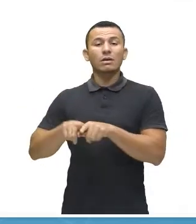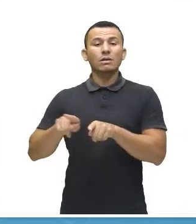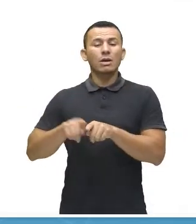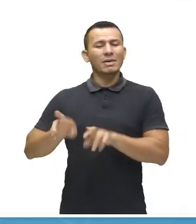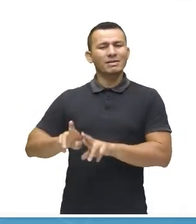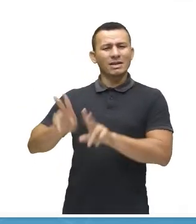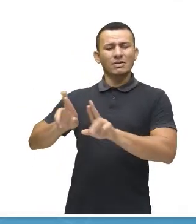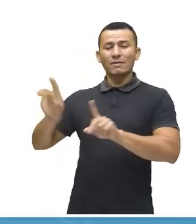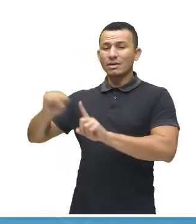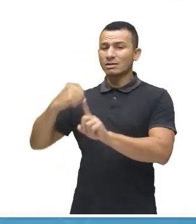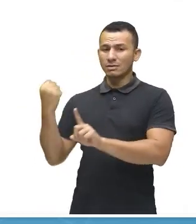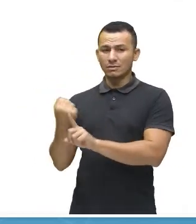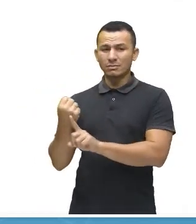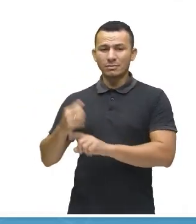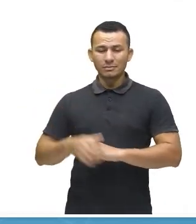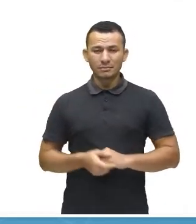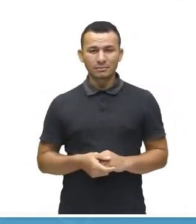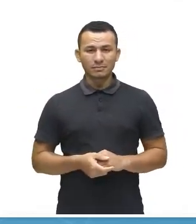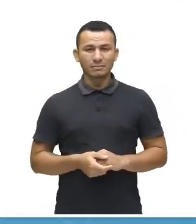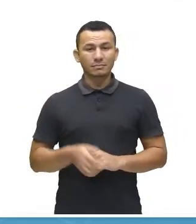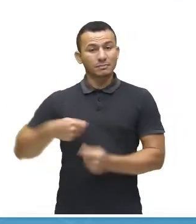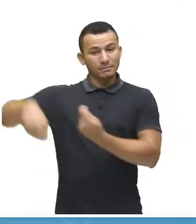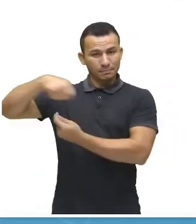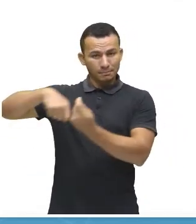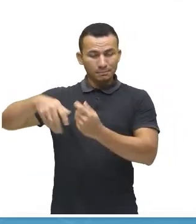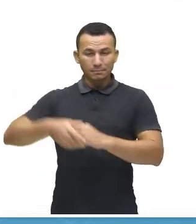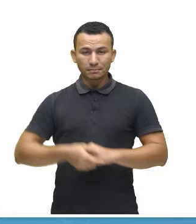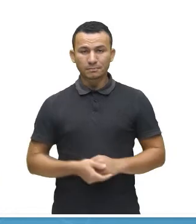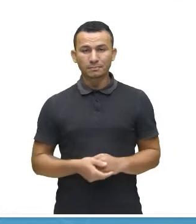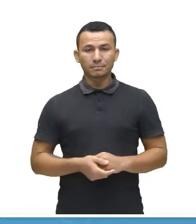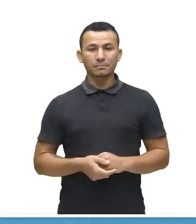disparidades socioeconômicas.